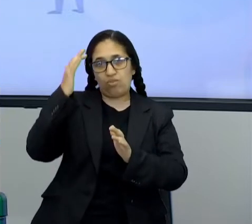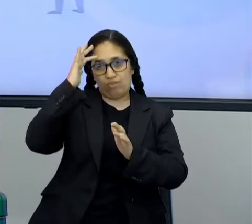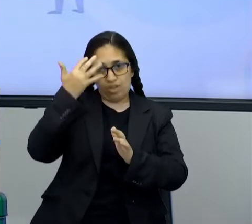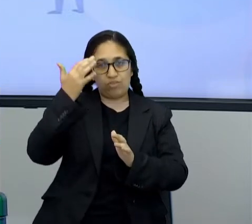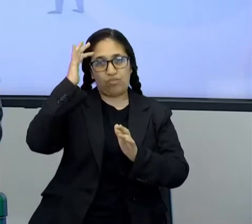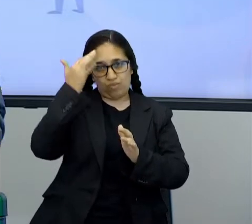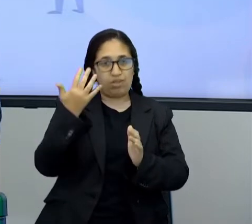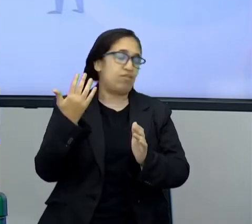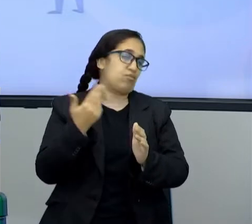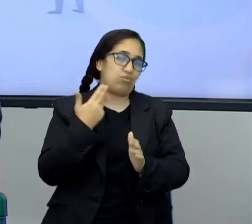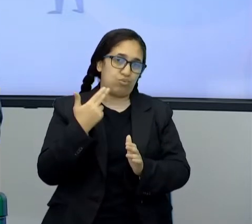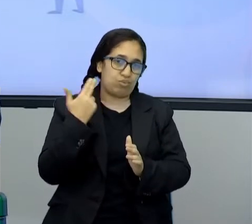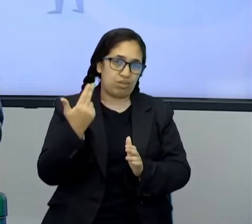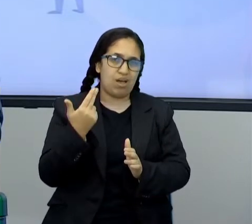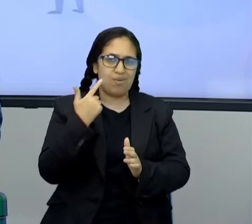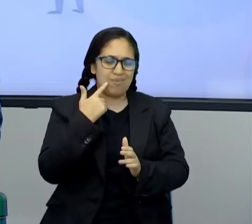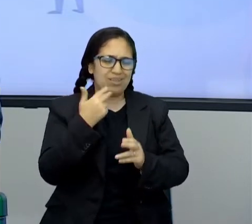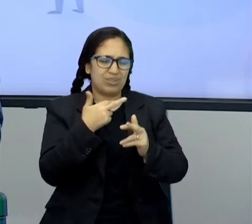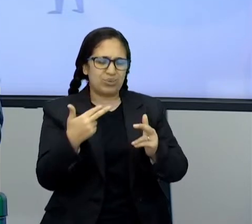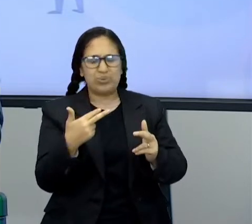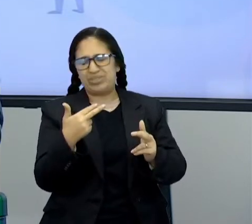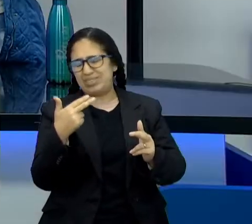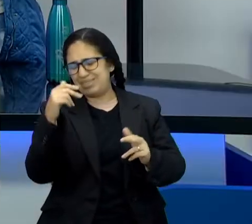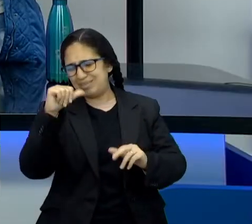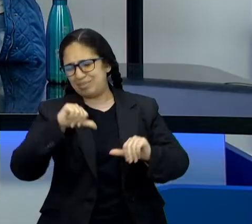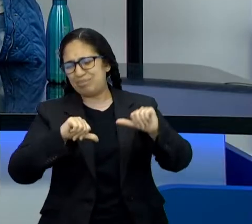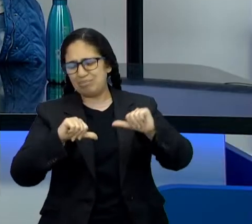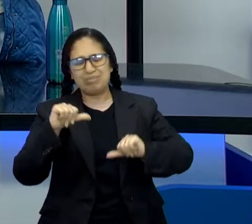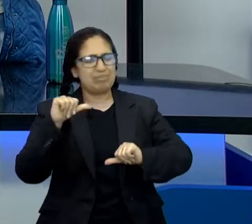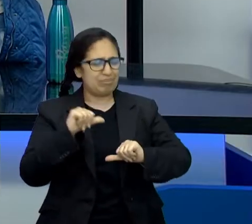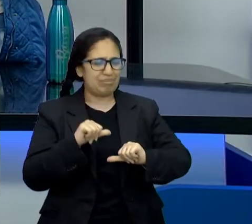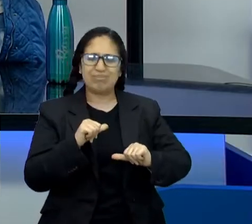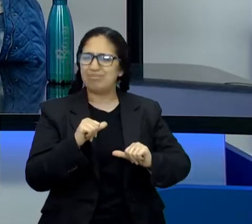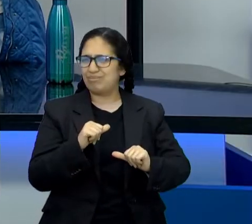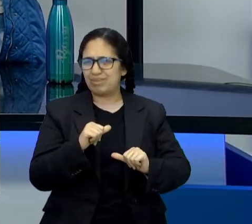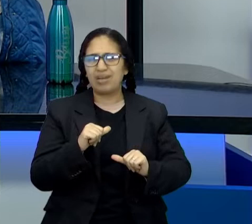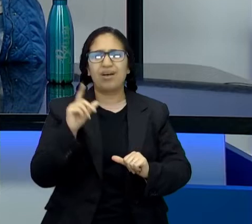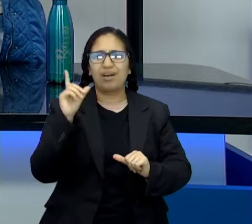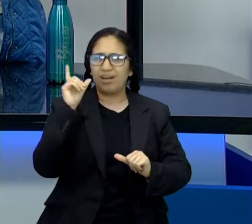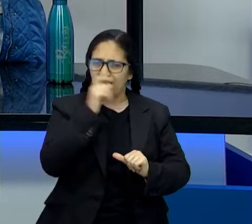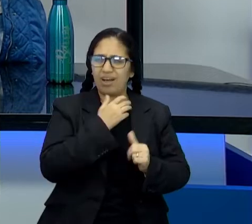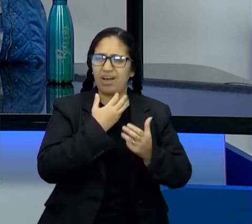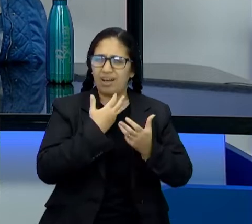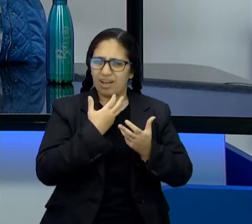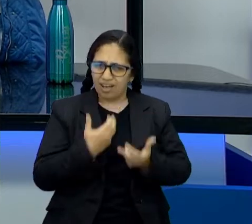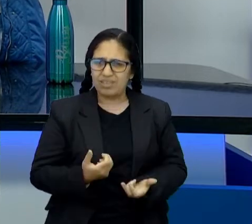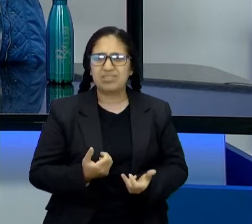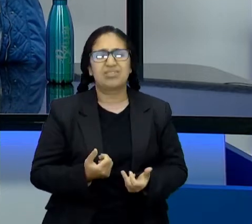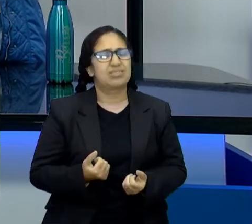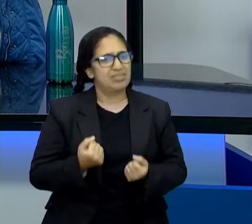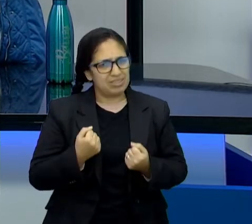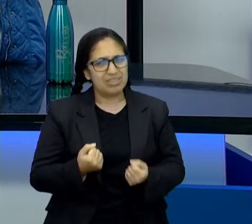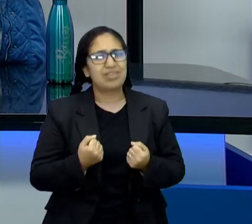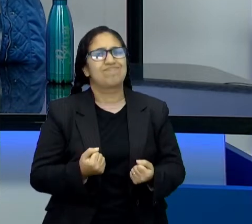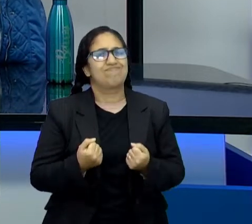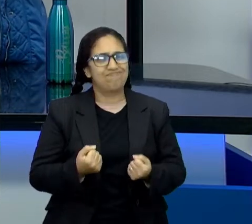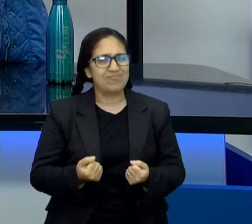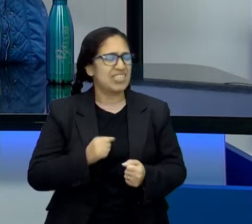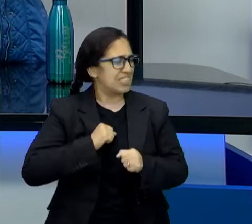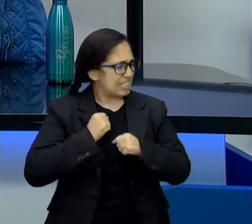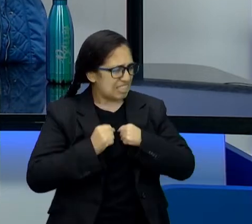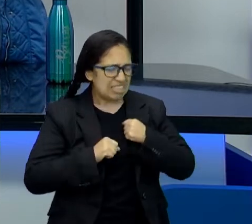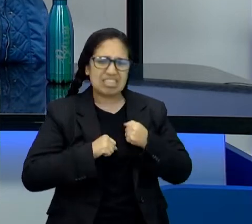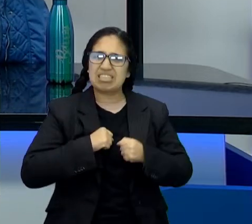Mas também aquela carga negativa o tempo todo a todo momento, né? Verdade. Né? Cansa. Pesa. Nossa, causa